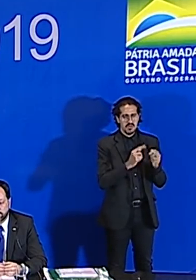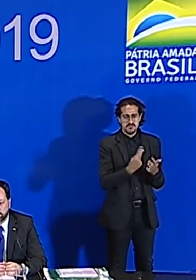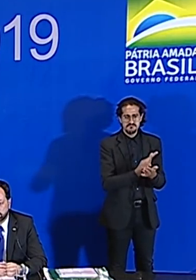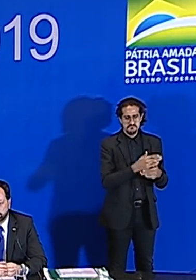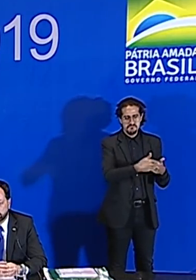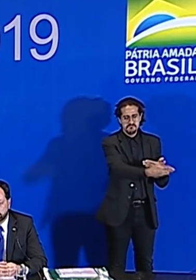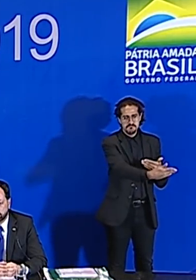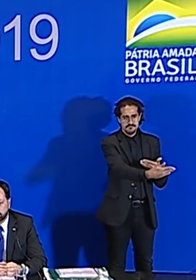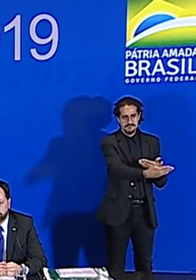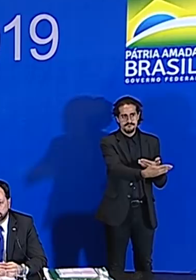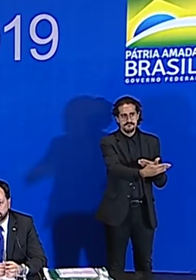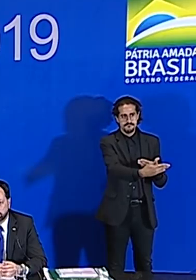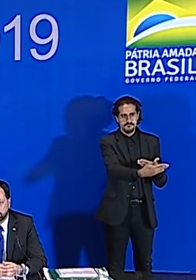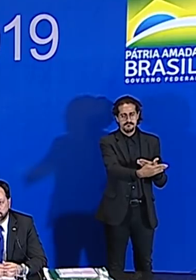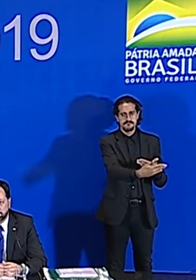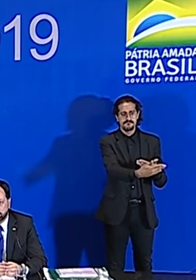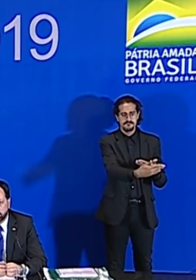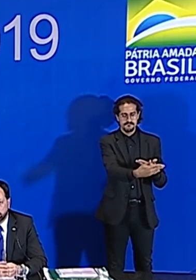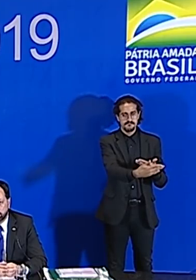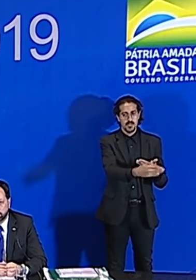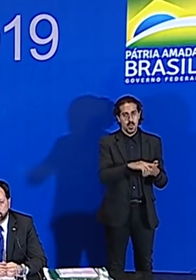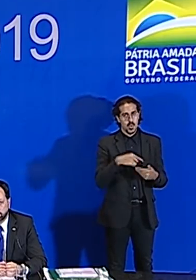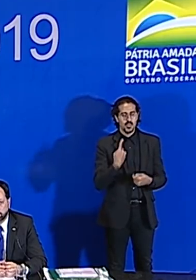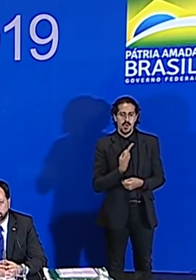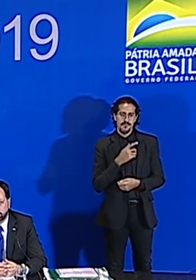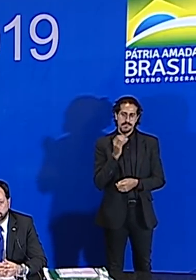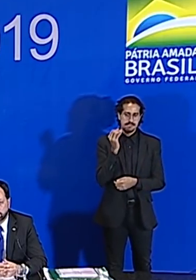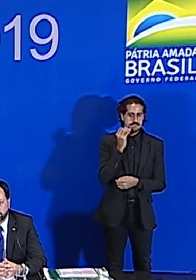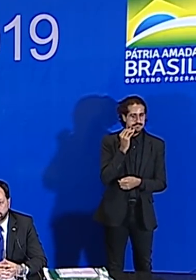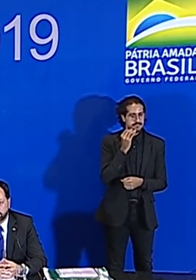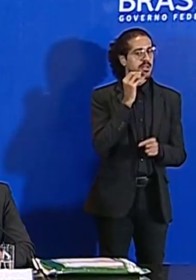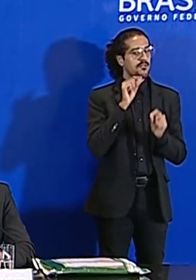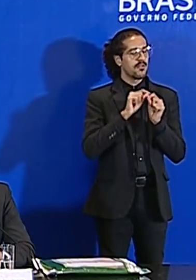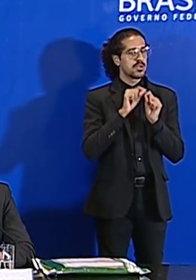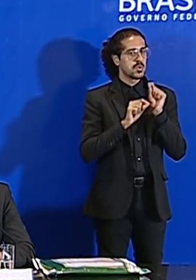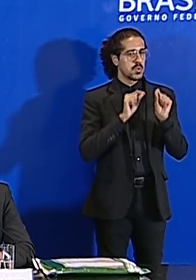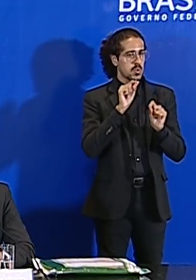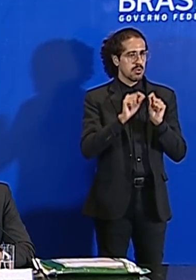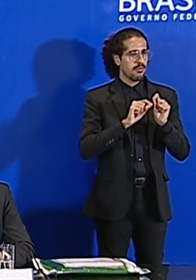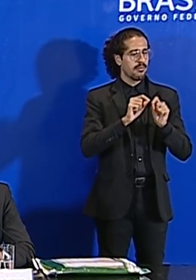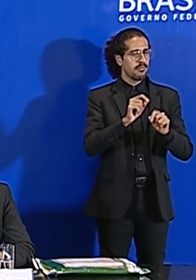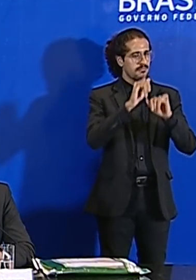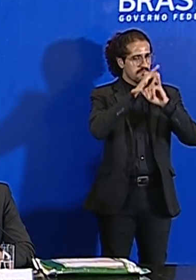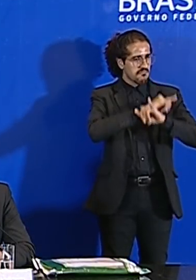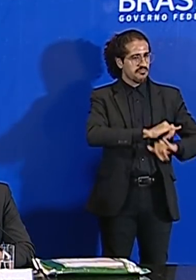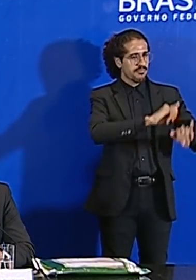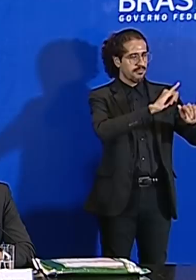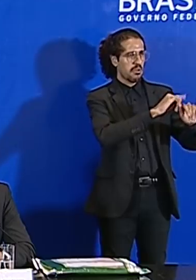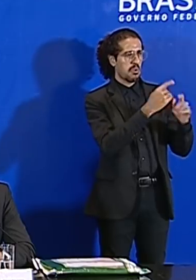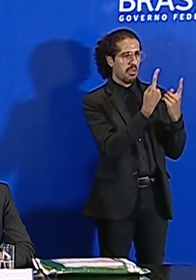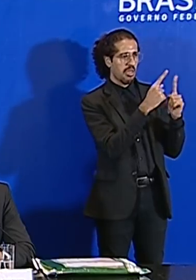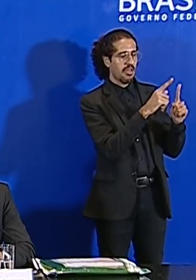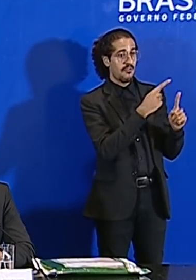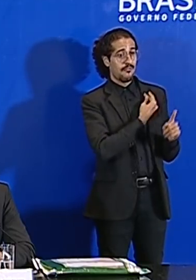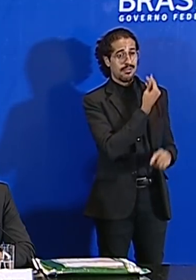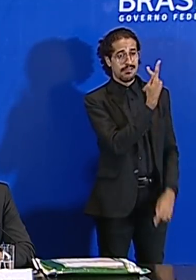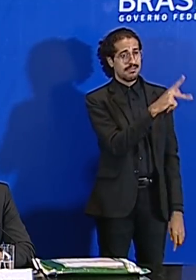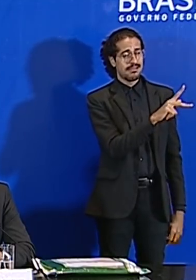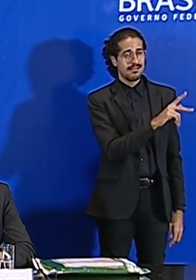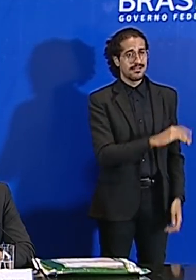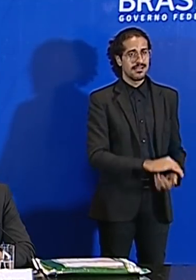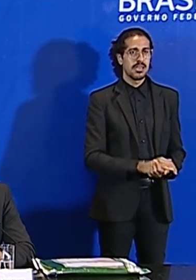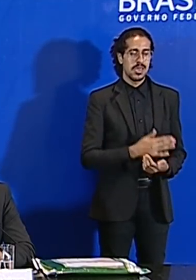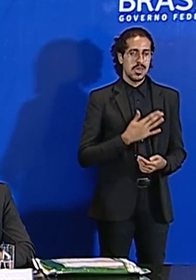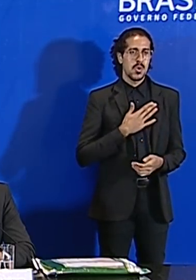Ah, vamos tentar. O que a gente vai tentar fazer é escangalhar ao máximo a vida dele. Eu sou a favor,